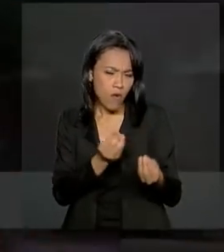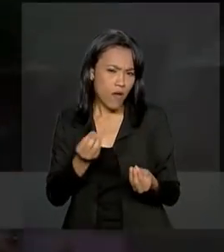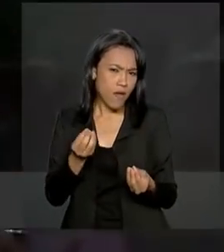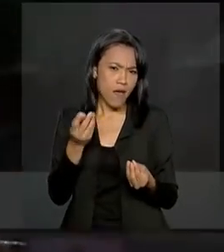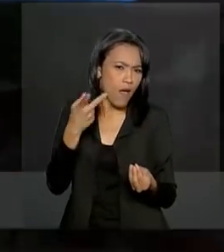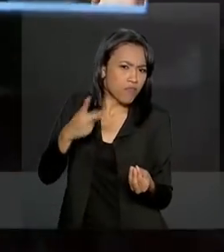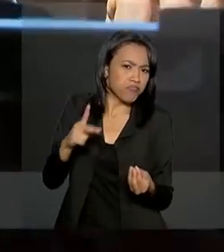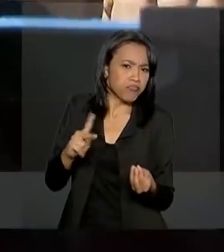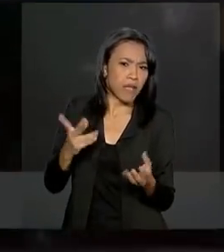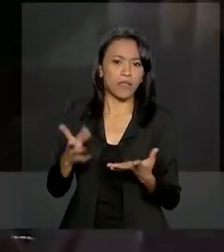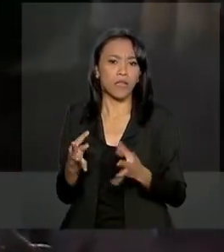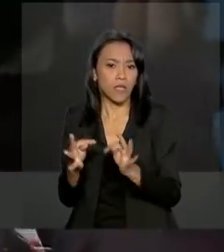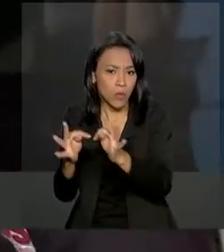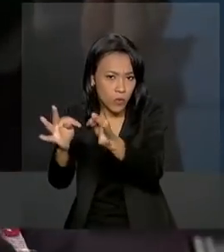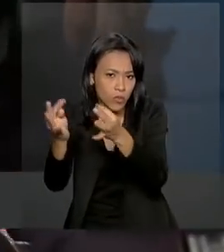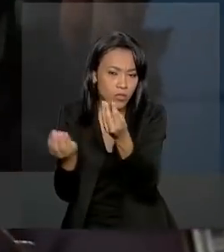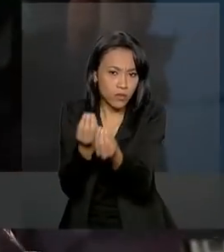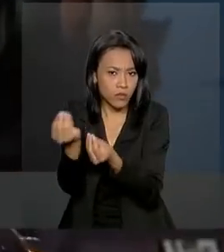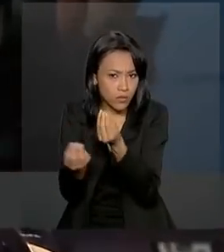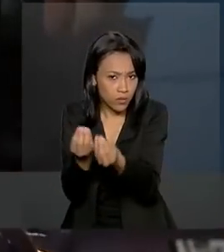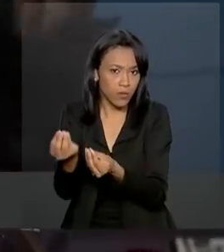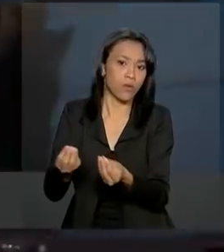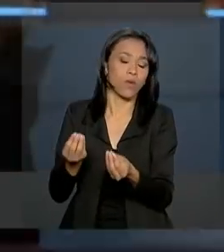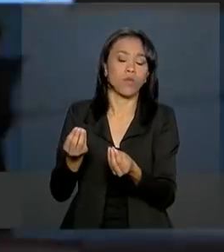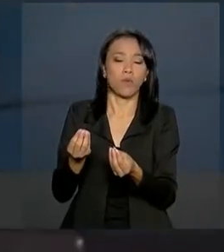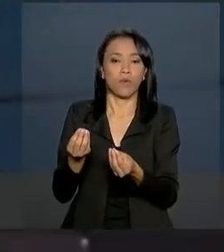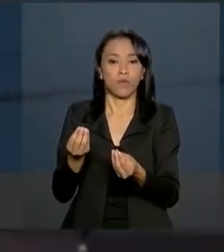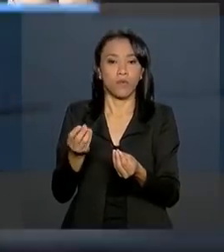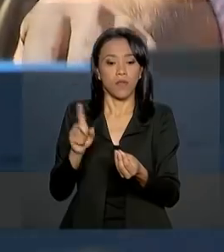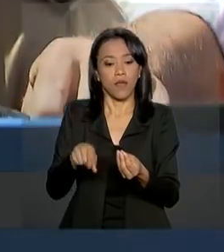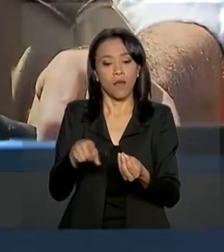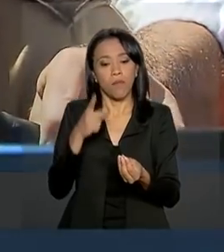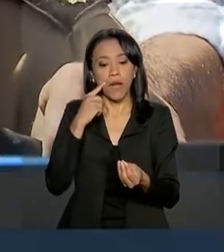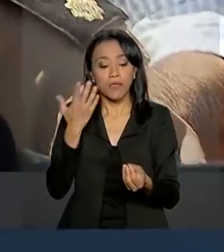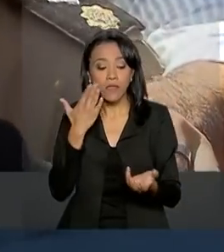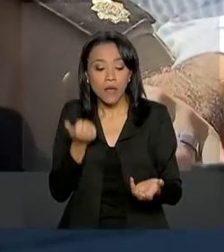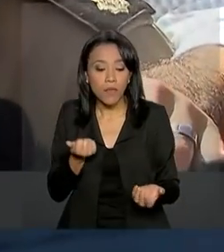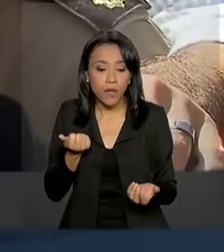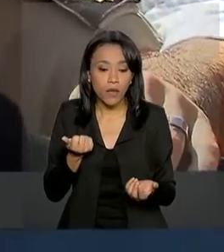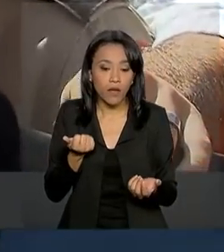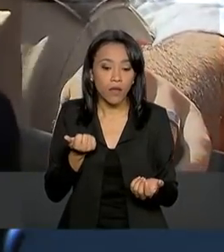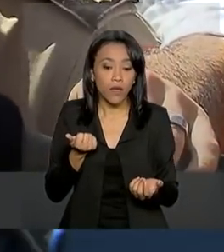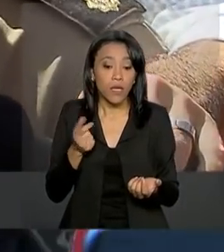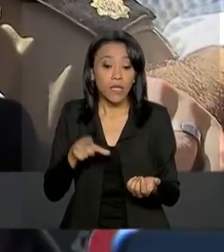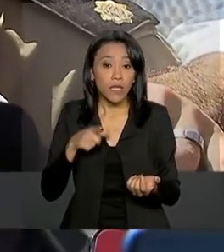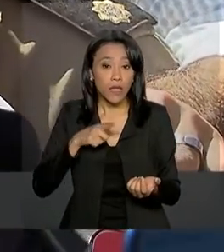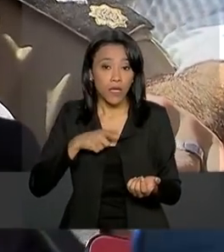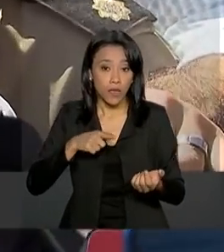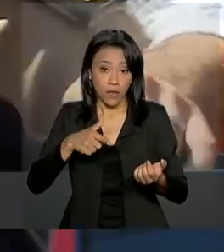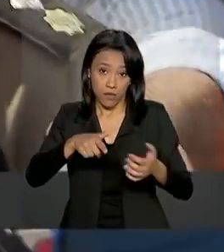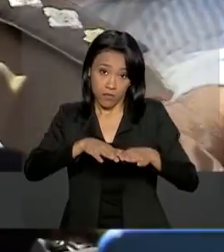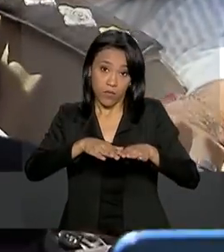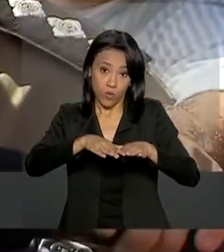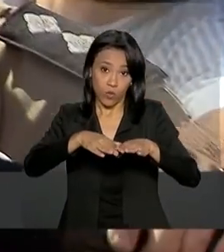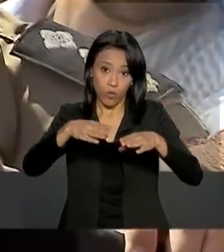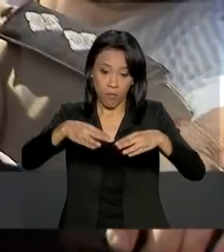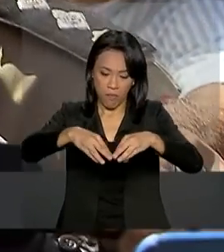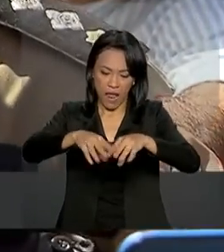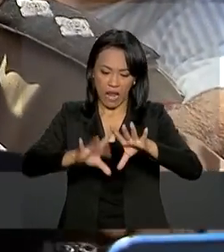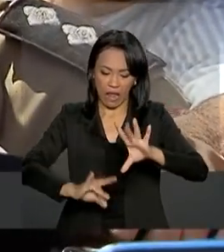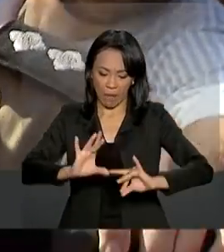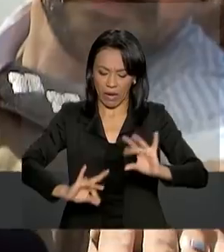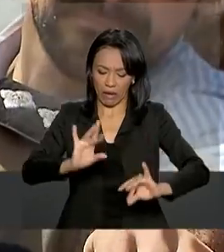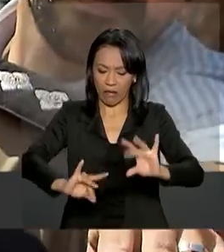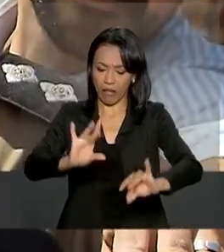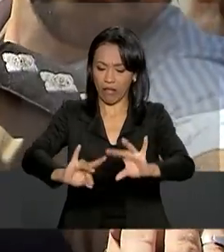mas basicamente em relação ao sonar, né, ele identificar a diferença entre a densidade, que é a densidade do material da lama,